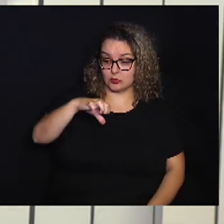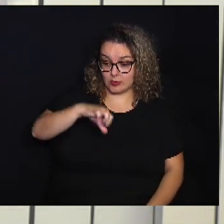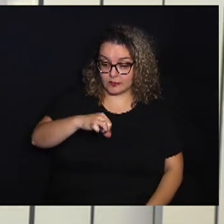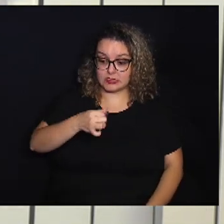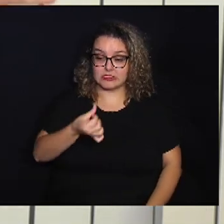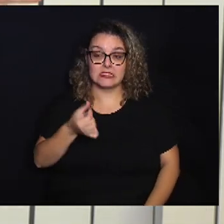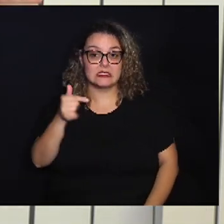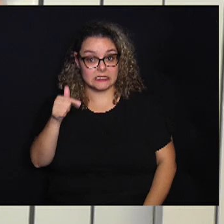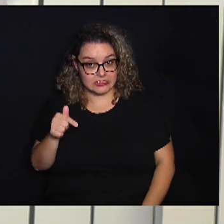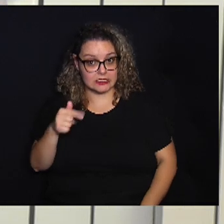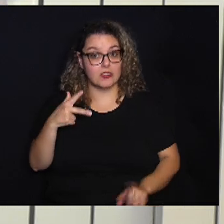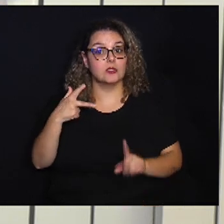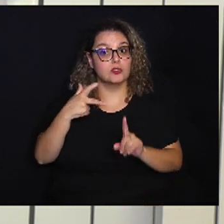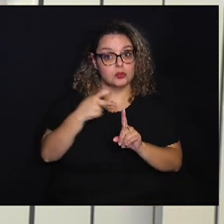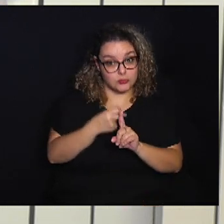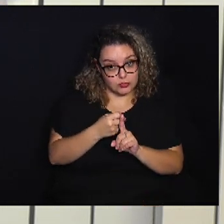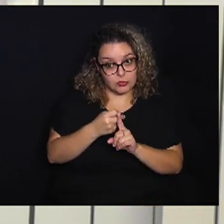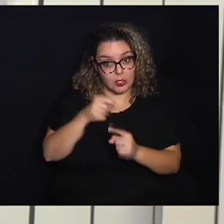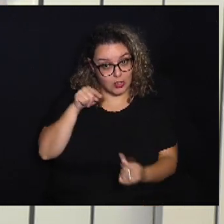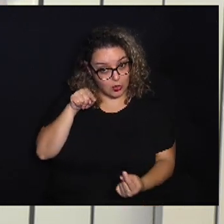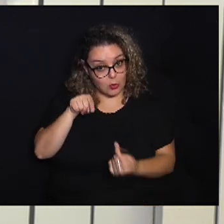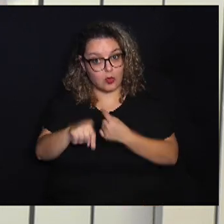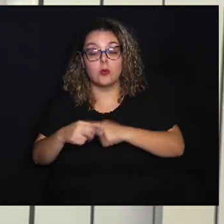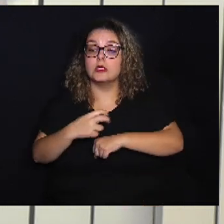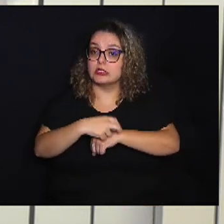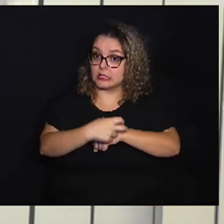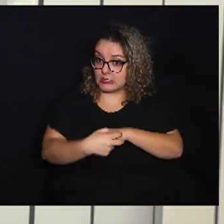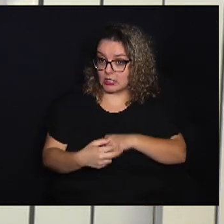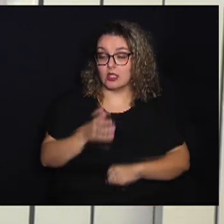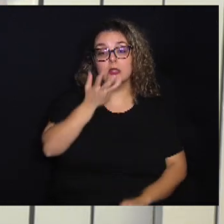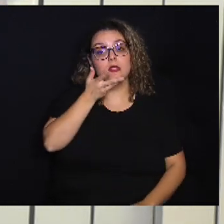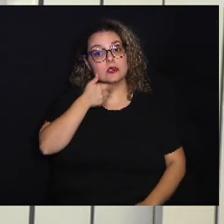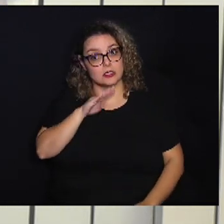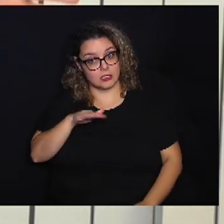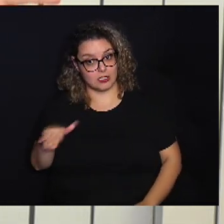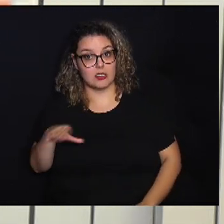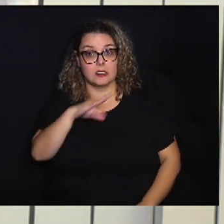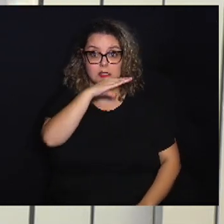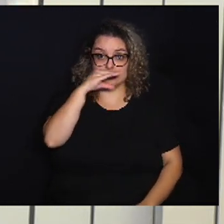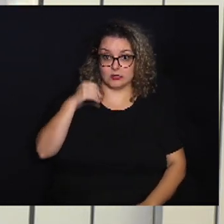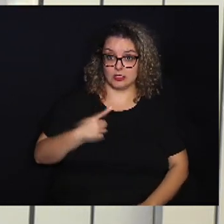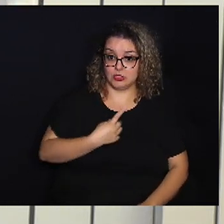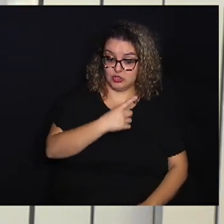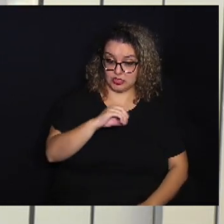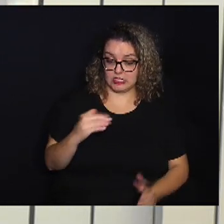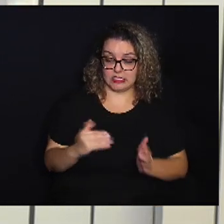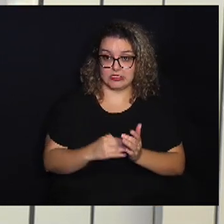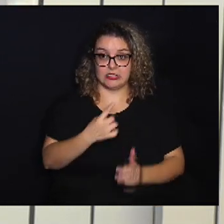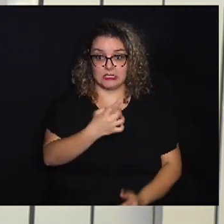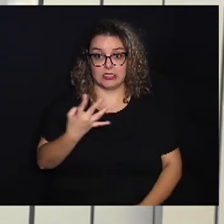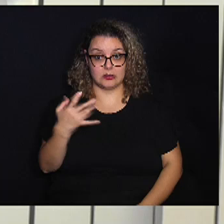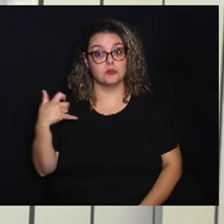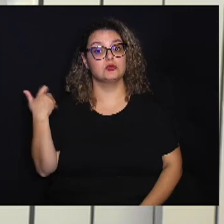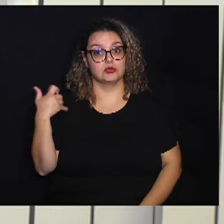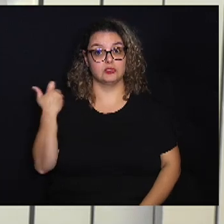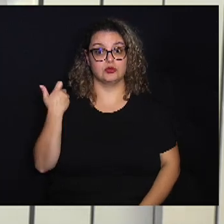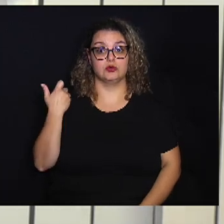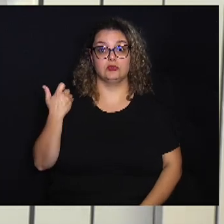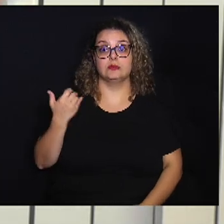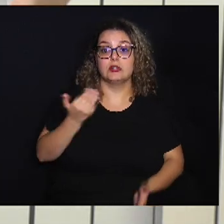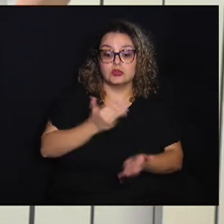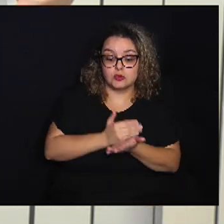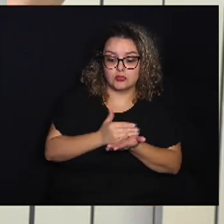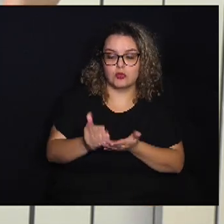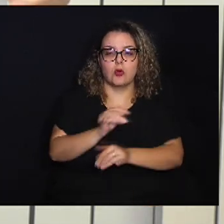14.967 doses de vacina contra a dengue em crianças e adolescentes de 10 a 14 anos, desde o início